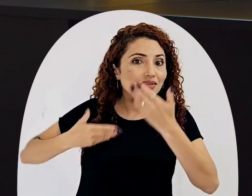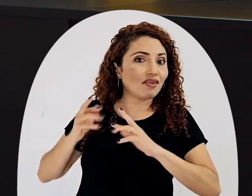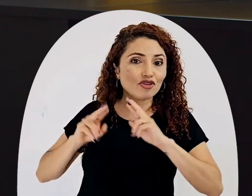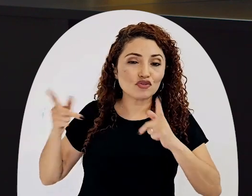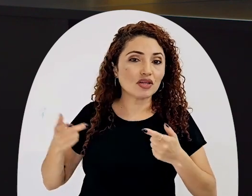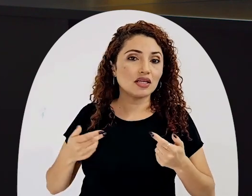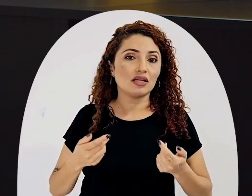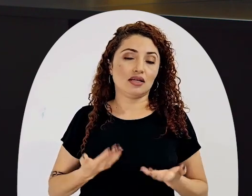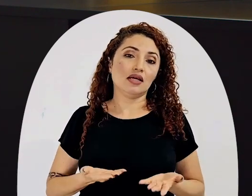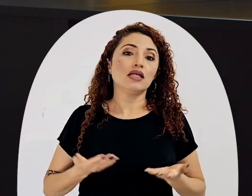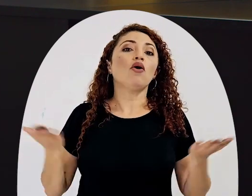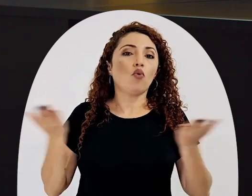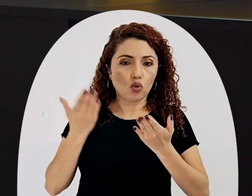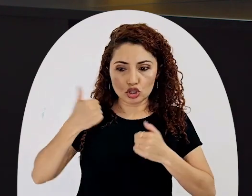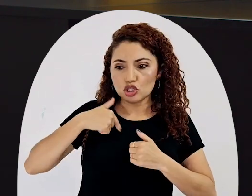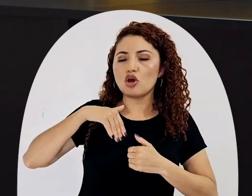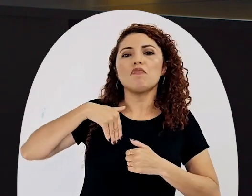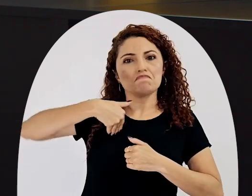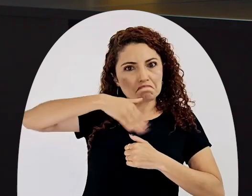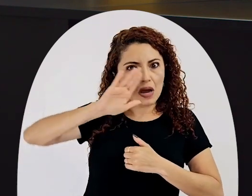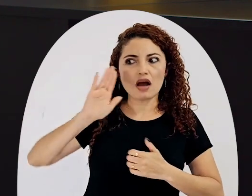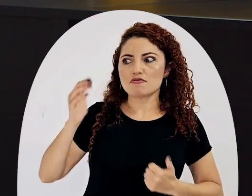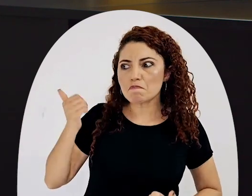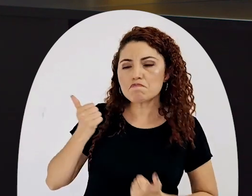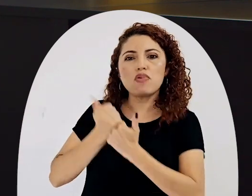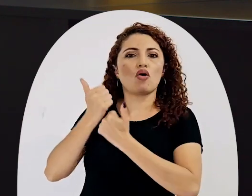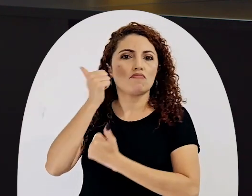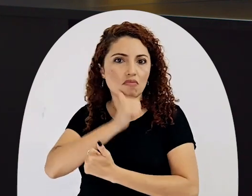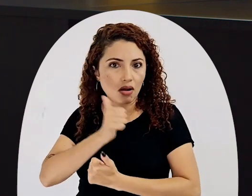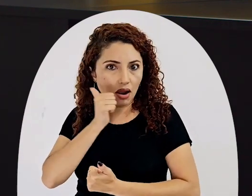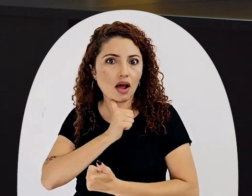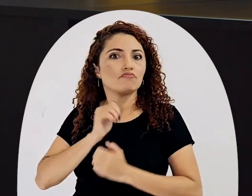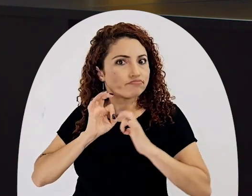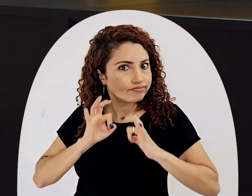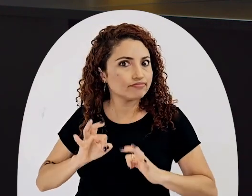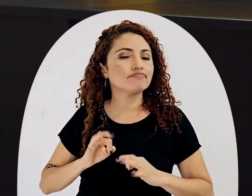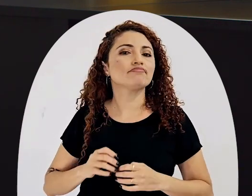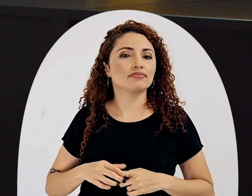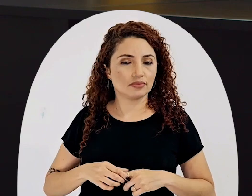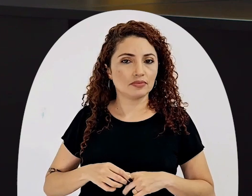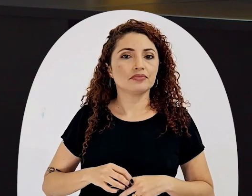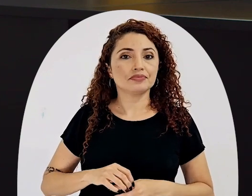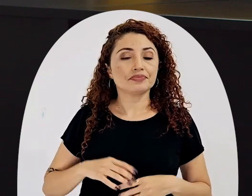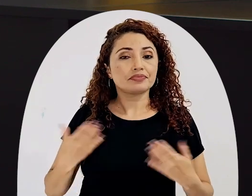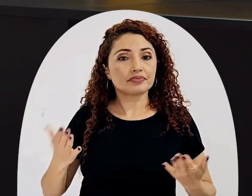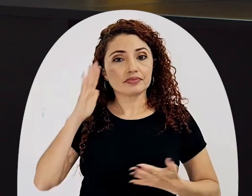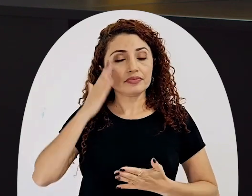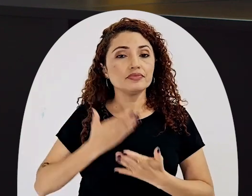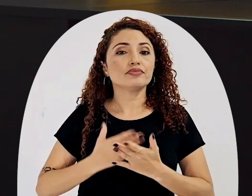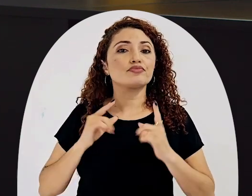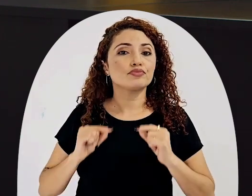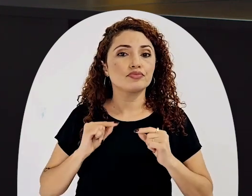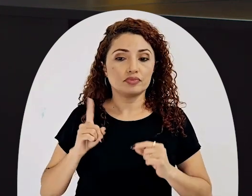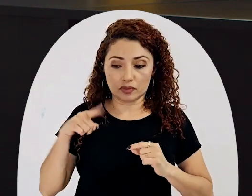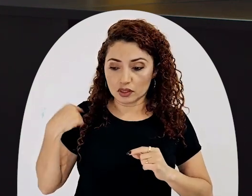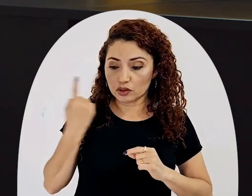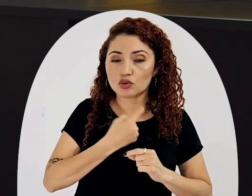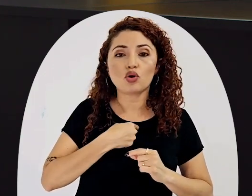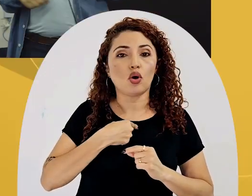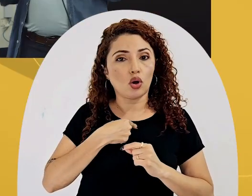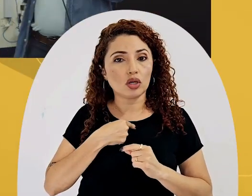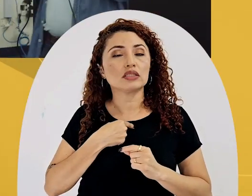às mulheres. Então assim, e eu acredito que nós vamos sair daqui, né, falando em pessoa